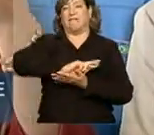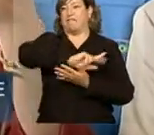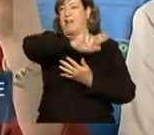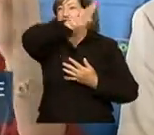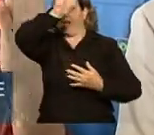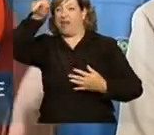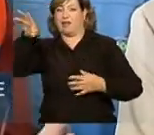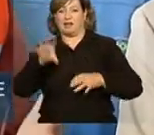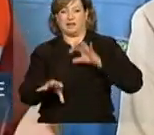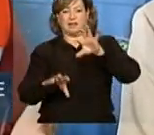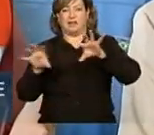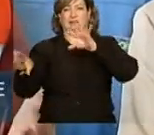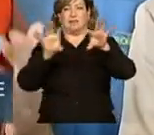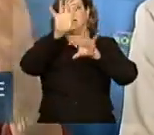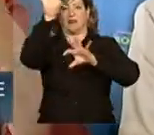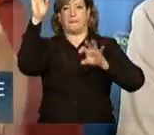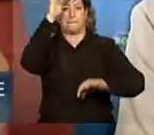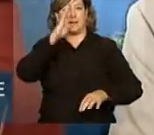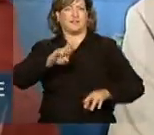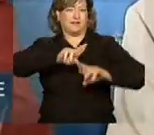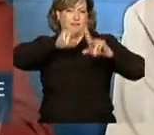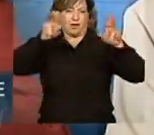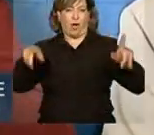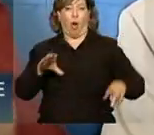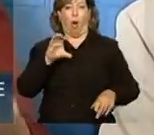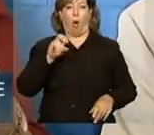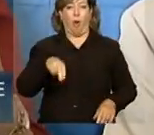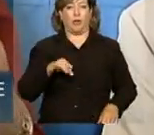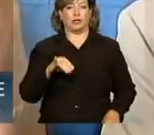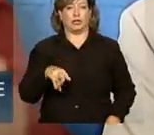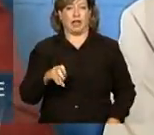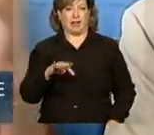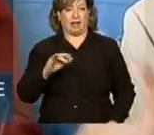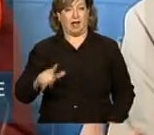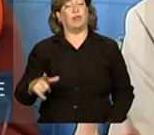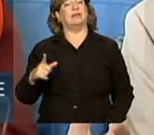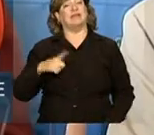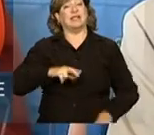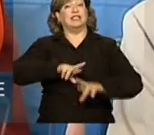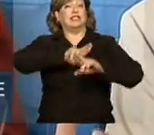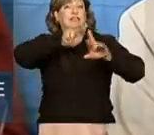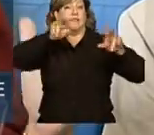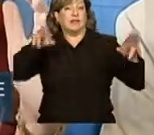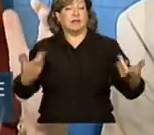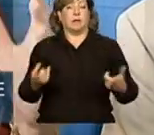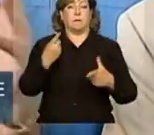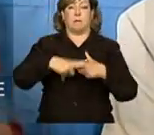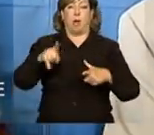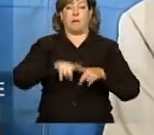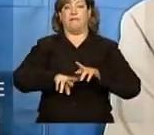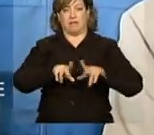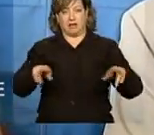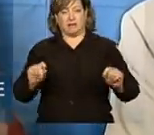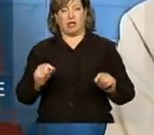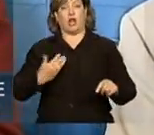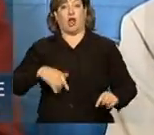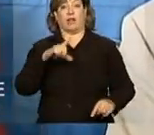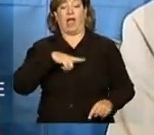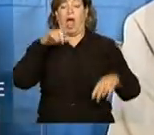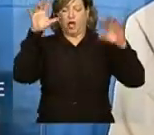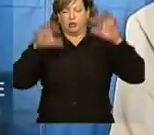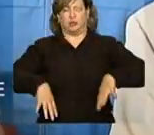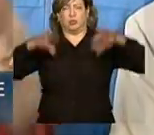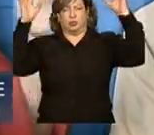é um país continental, nós temos vários e diferenciados problemas. Nós temos